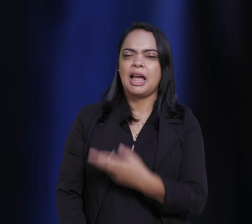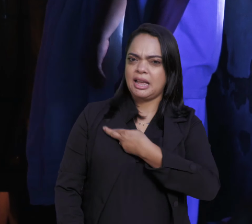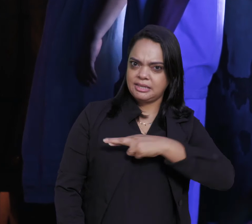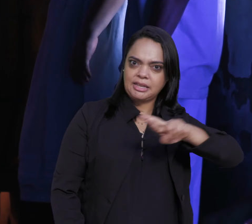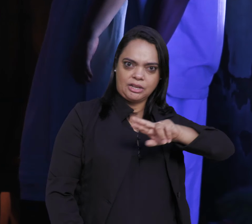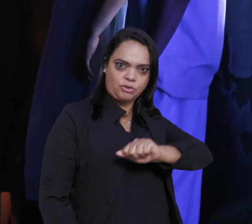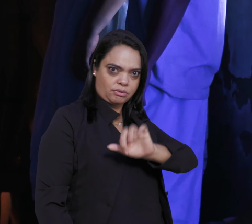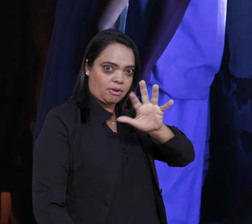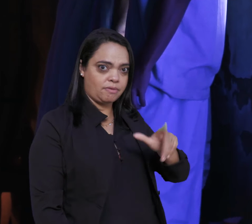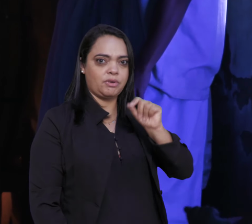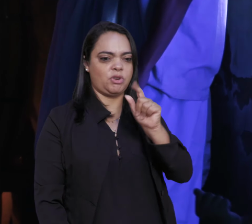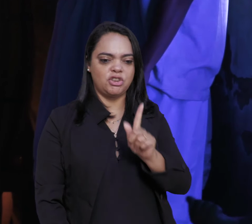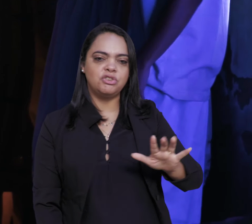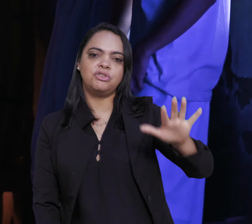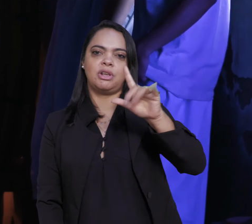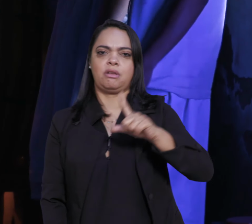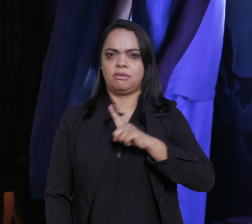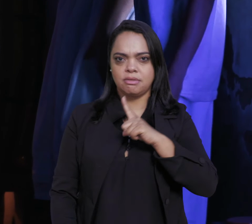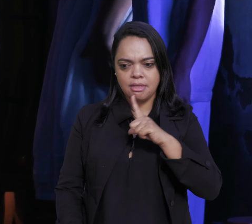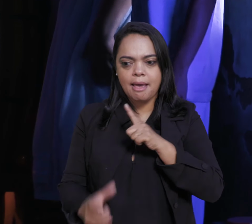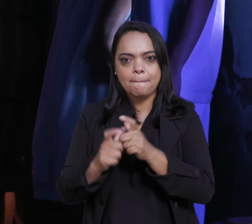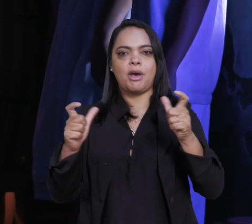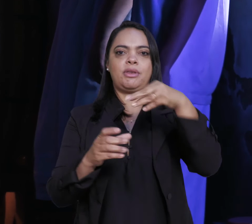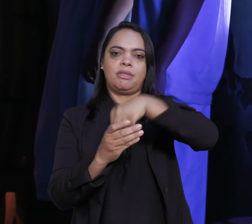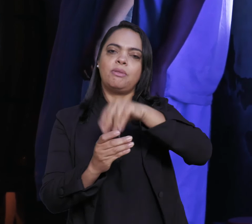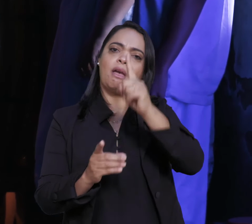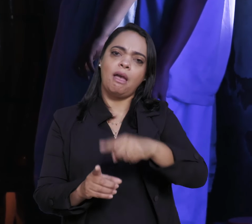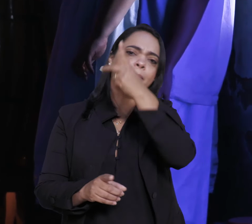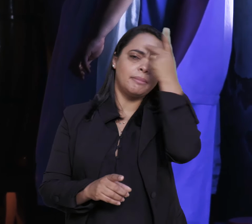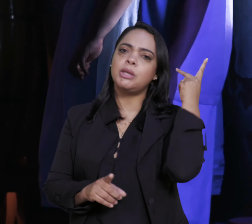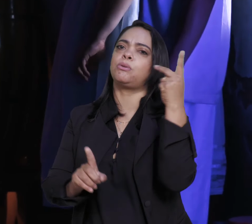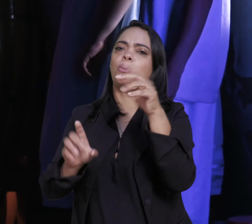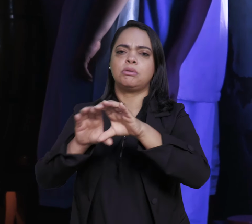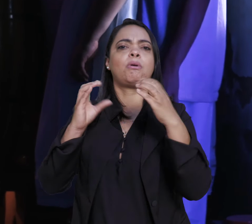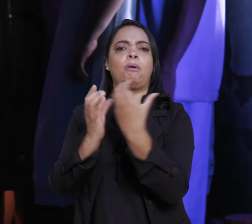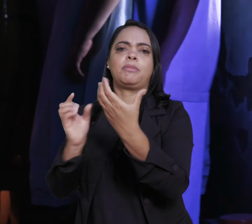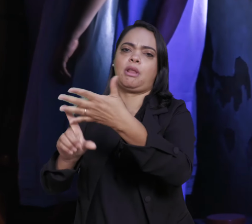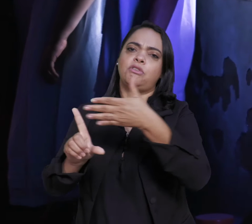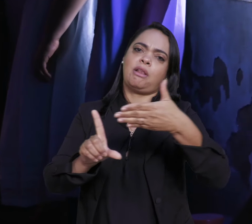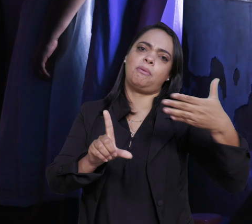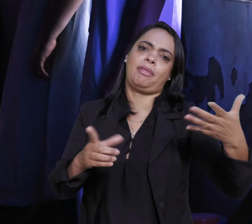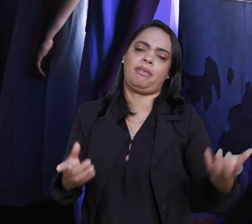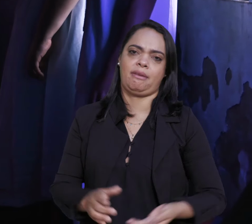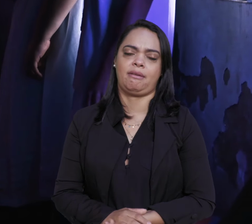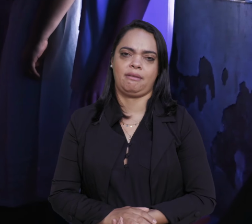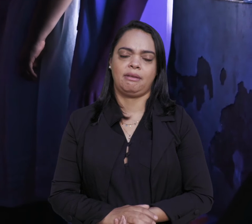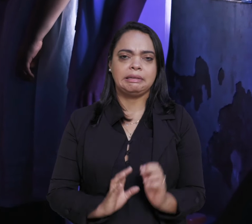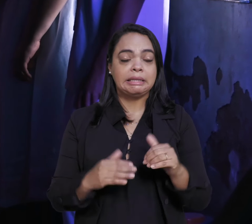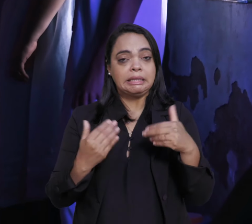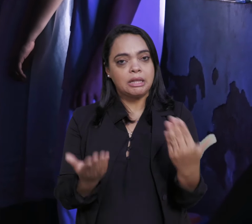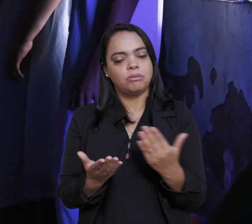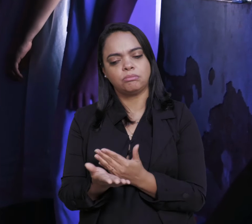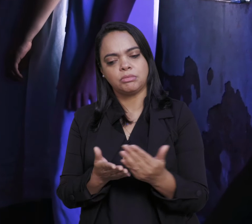As religiões de matriz africana, em geral, são compostas em grande maioria por pessoas da comunidade LGBT.